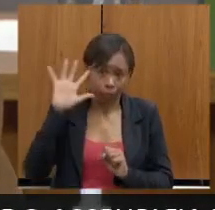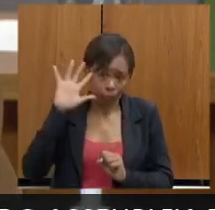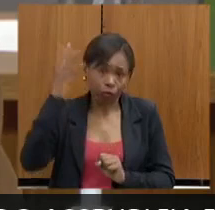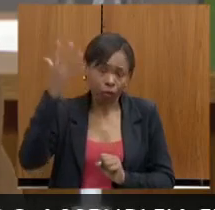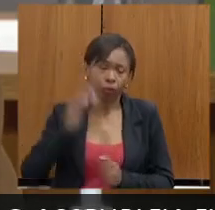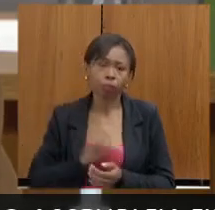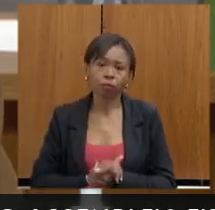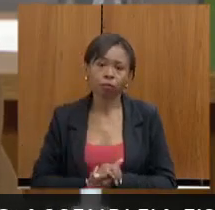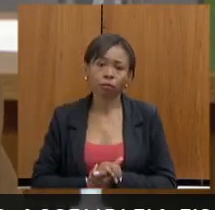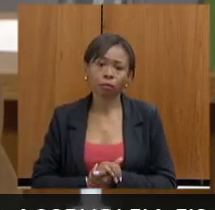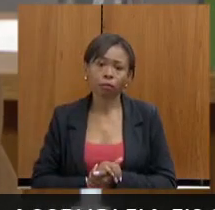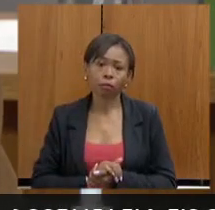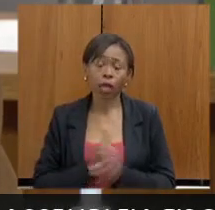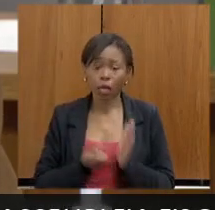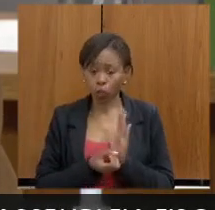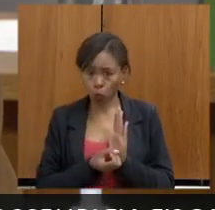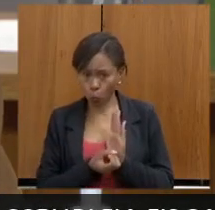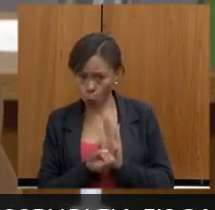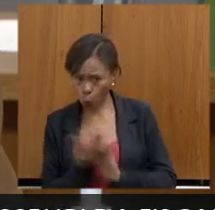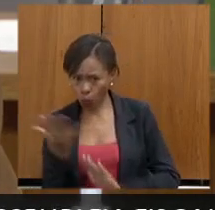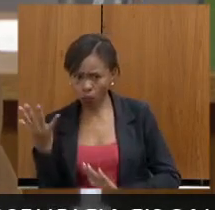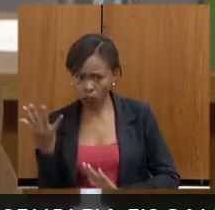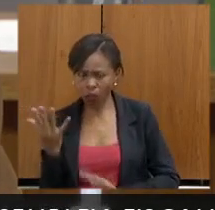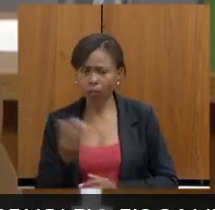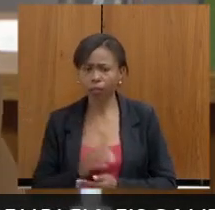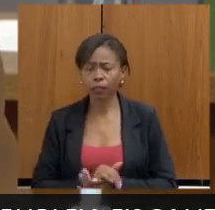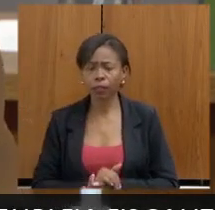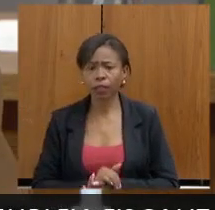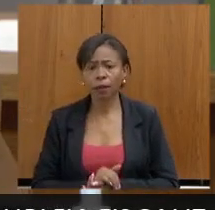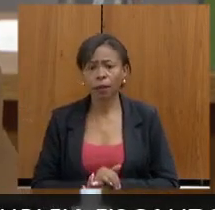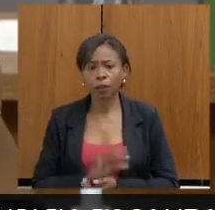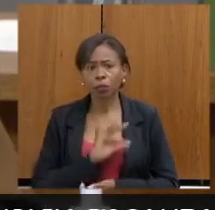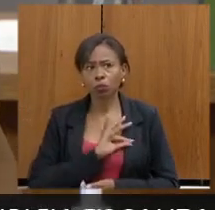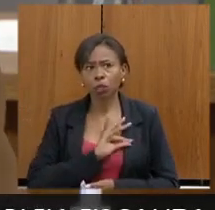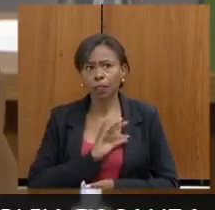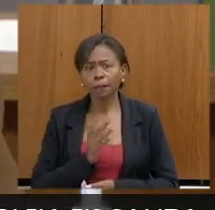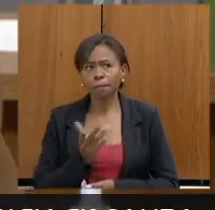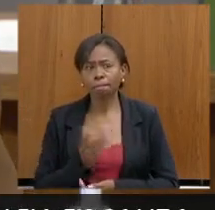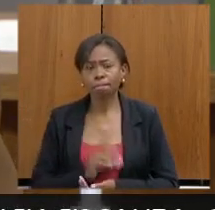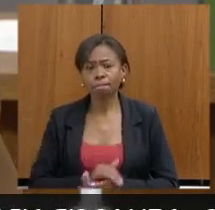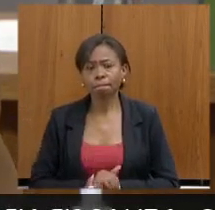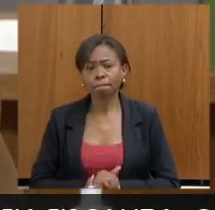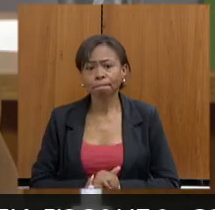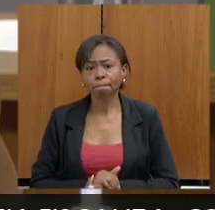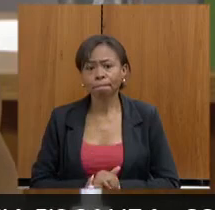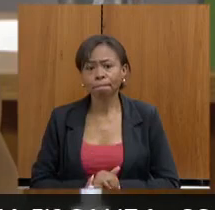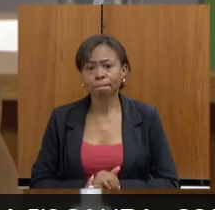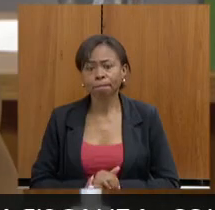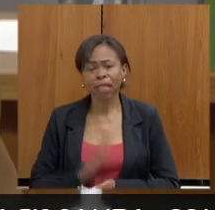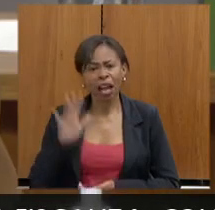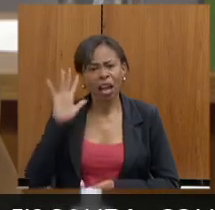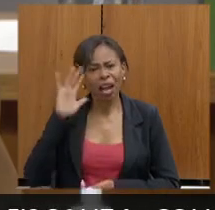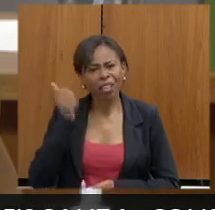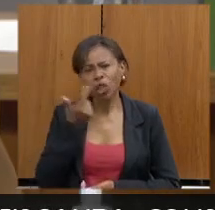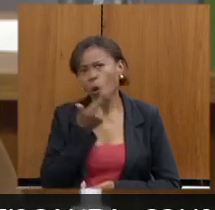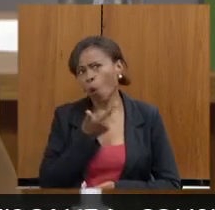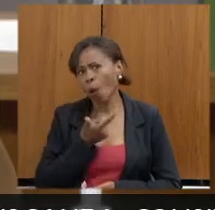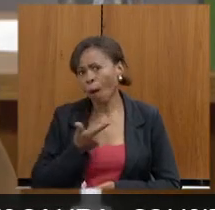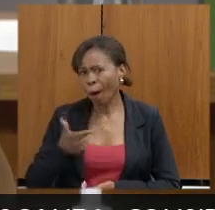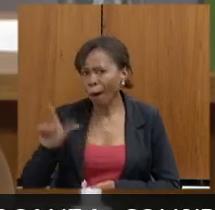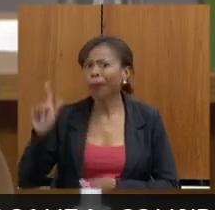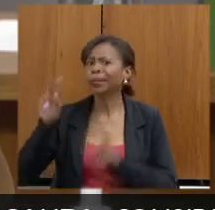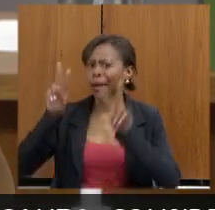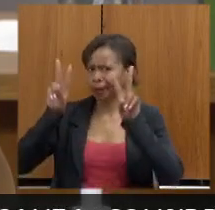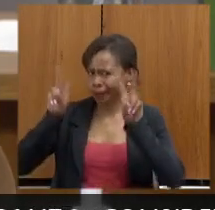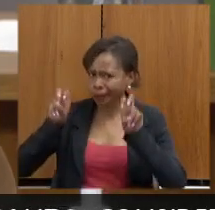solução falando de efetivo Deputado aproveitando que nós estamos aqui né Eu acho que é um outro pleito né num outro assunto para